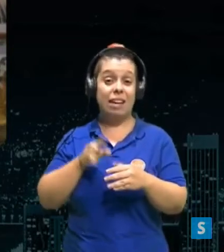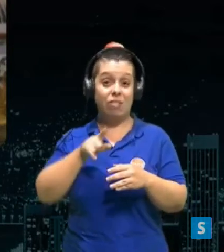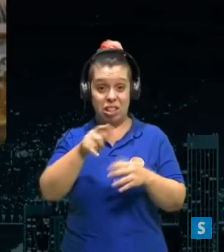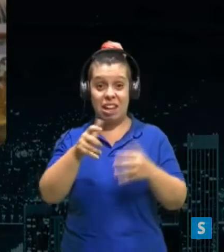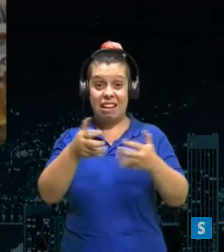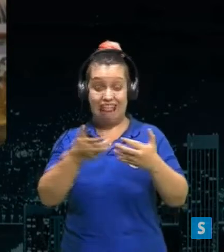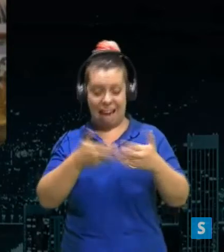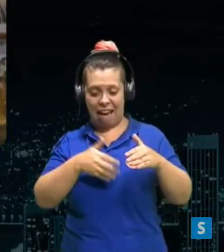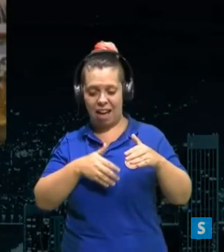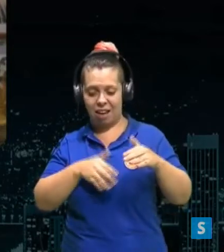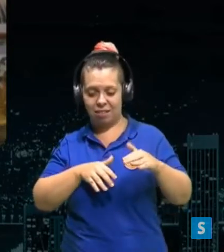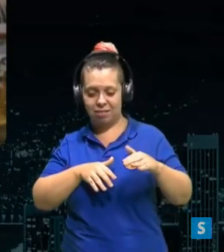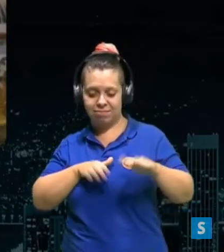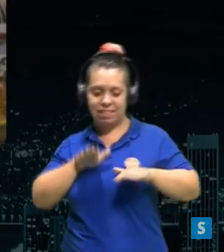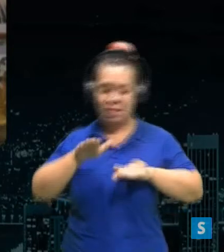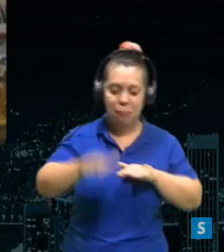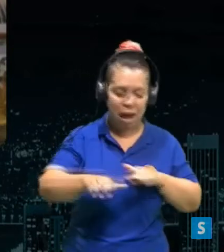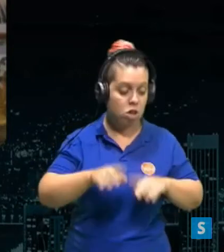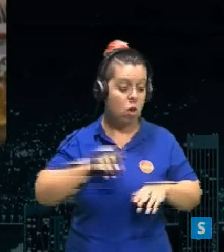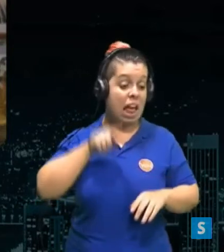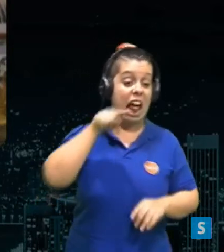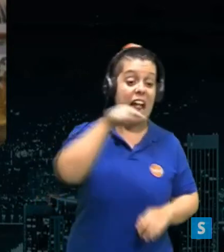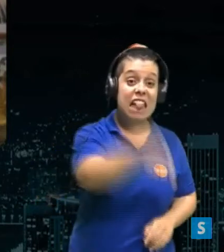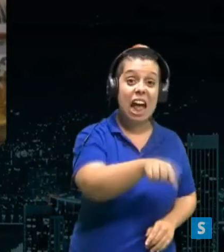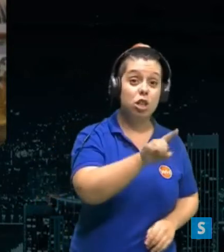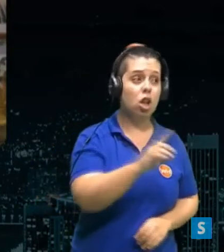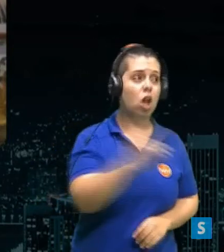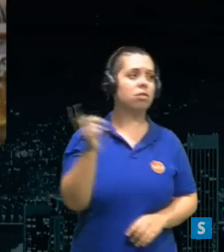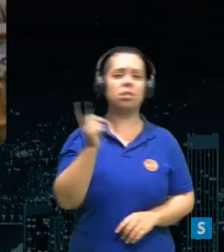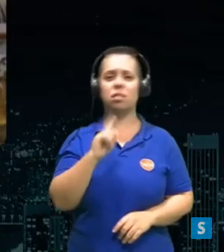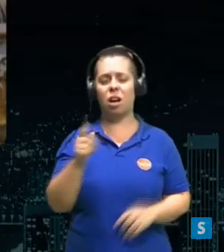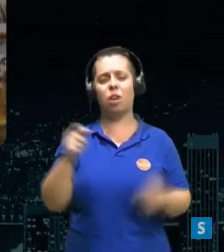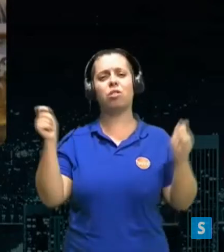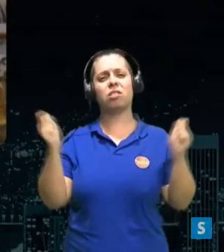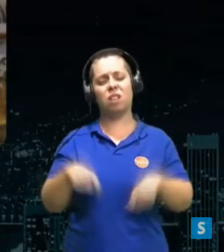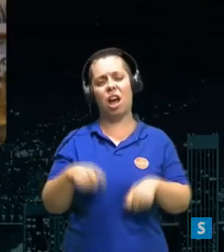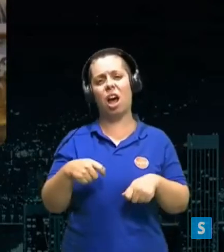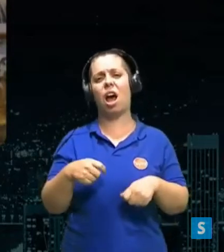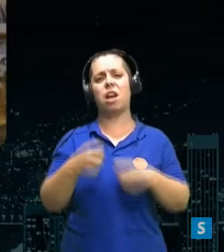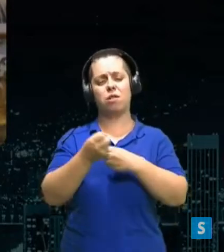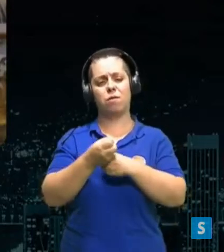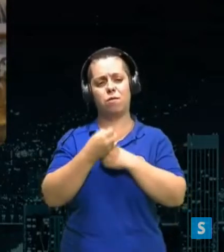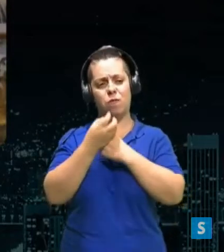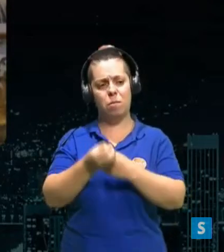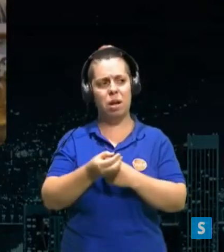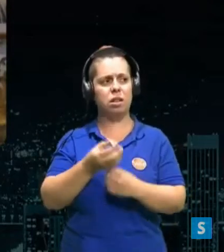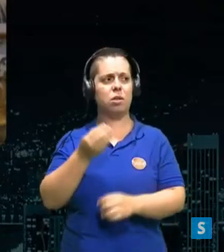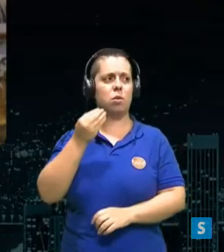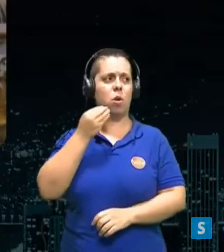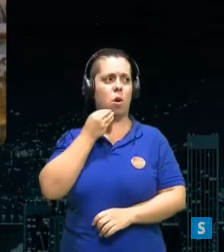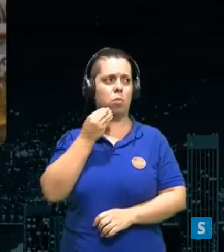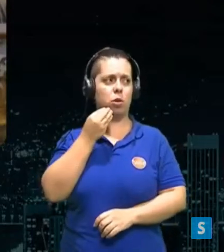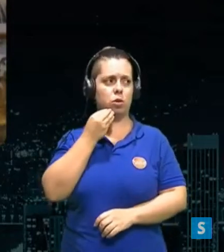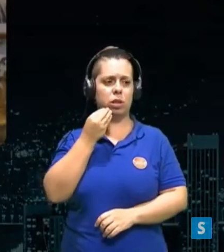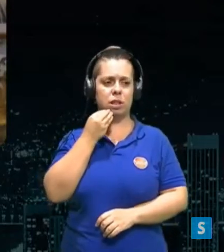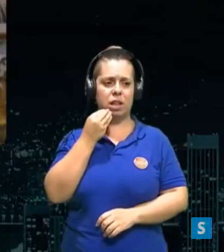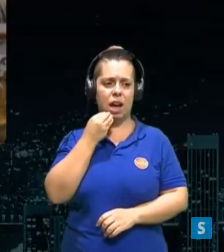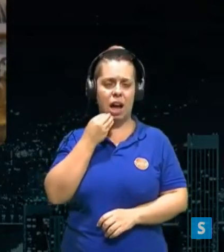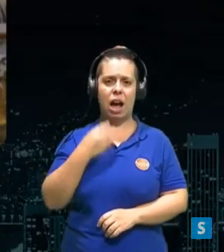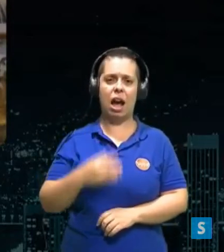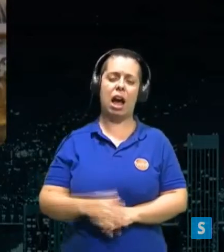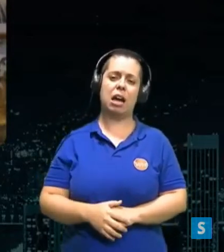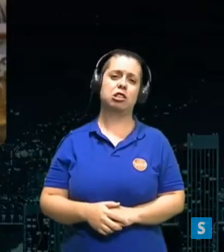empresa para poder subir de nível você a entrar informação se encontre as oportunidades e